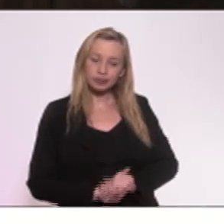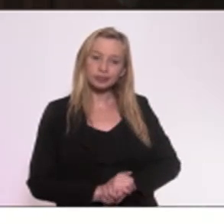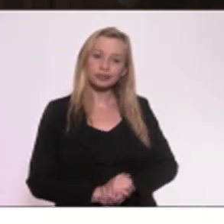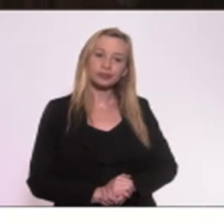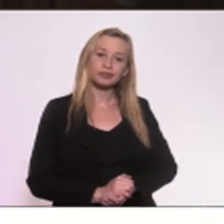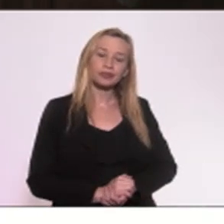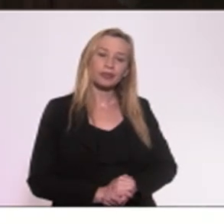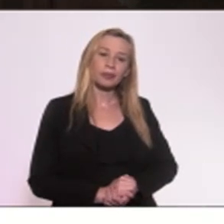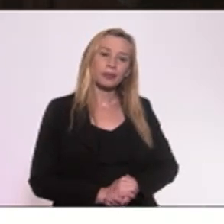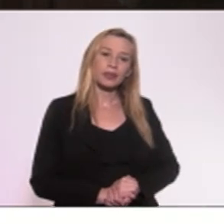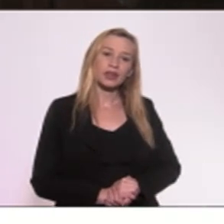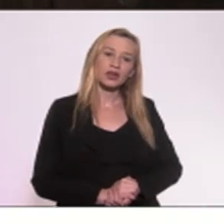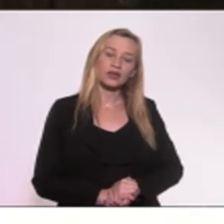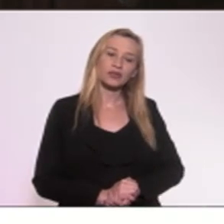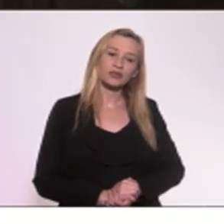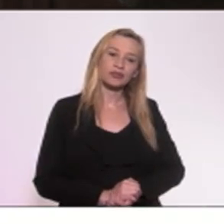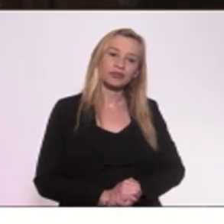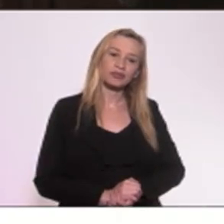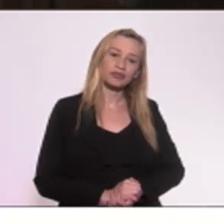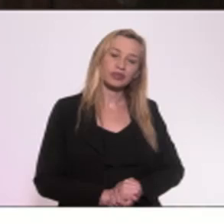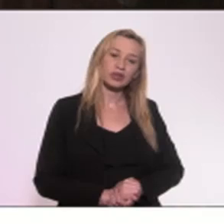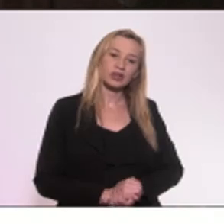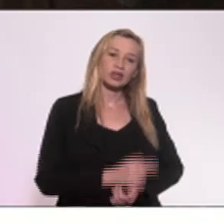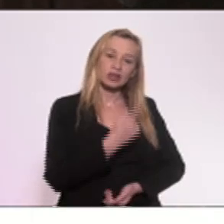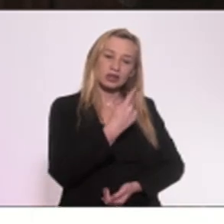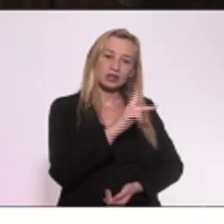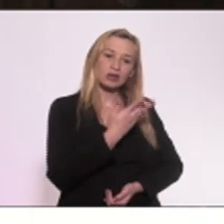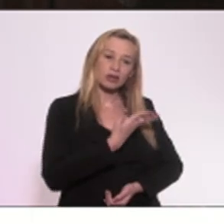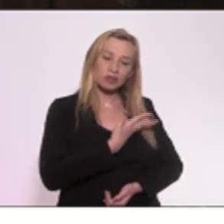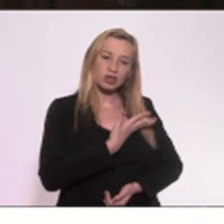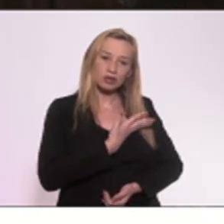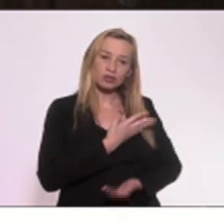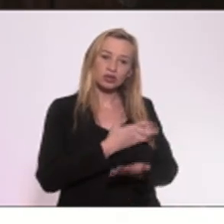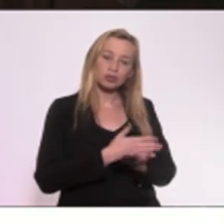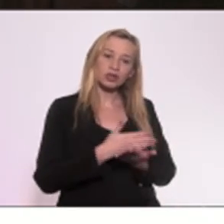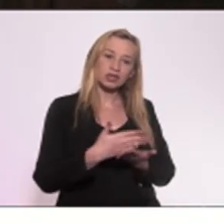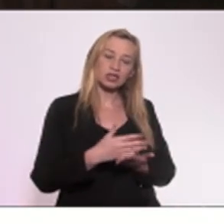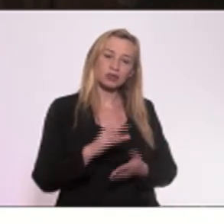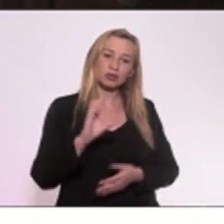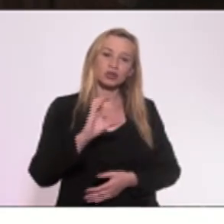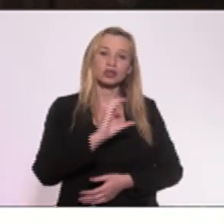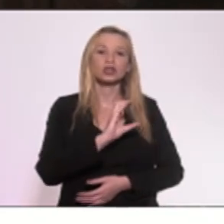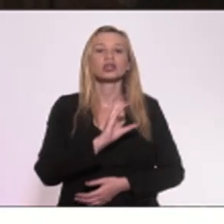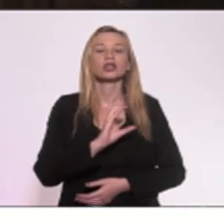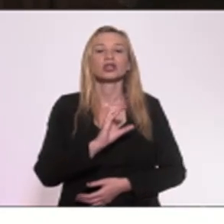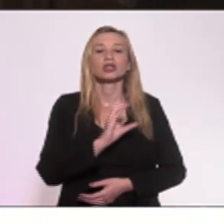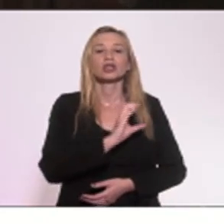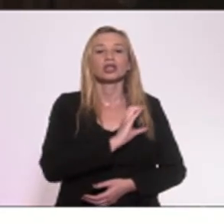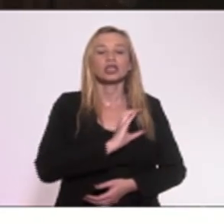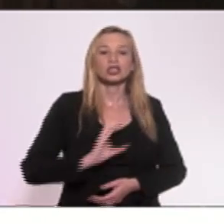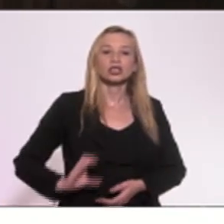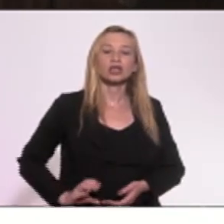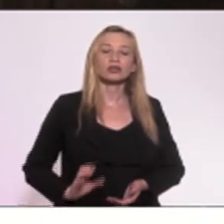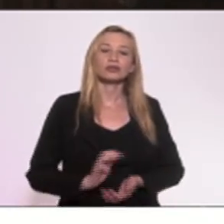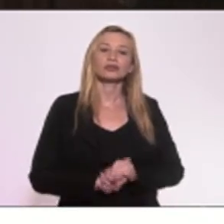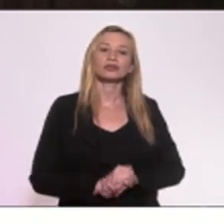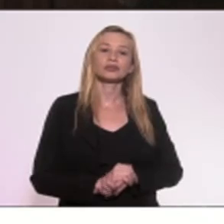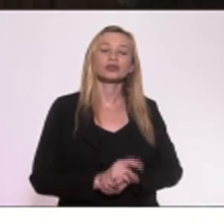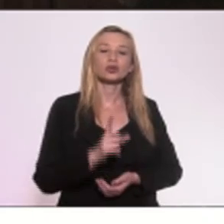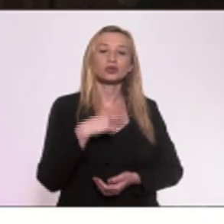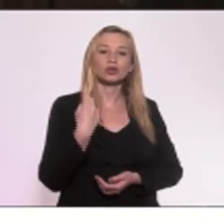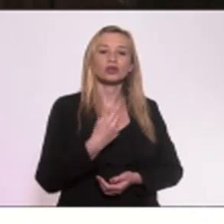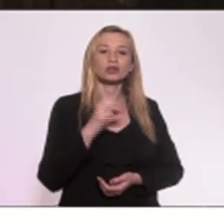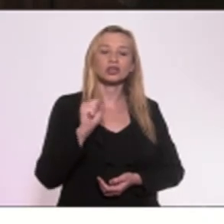que companheiro de Vossa Excelência de princípios cristãos, o nosso